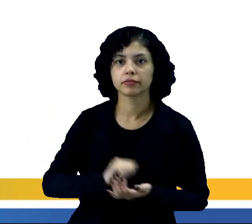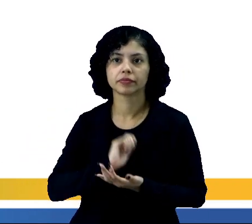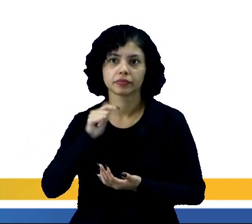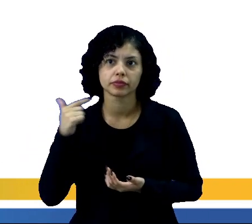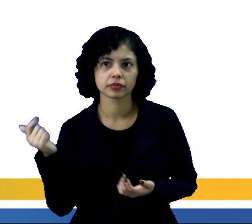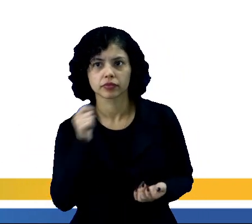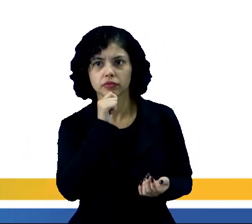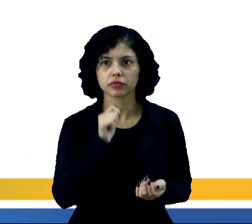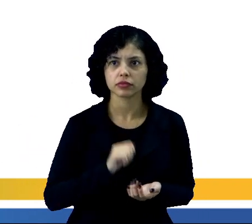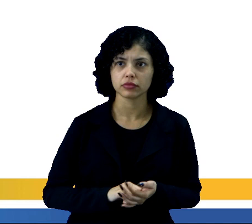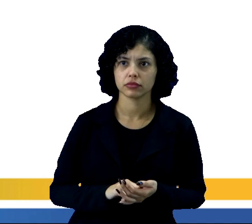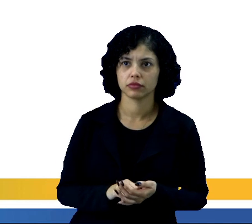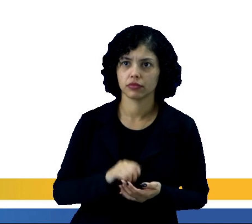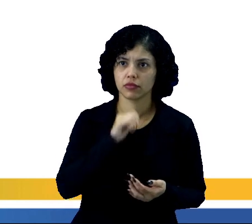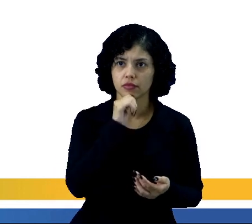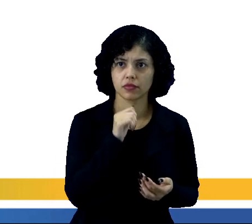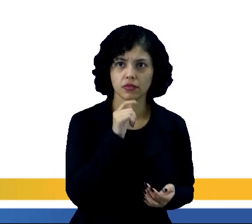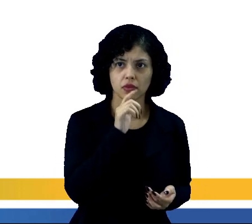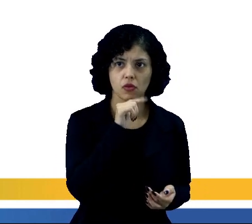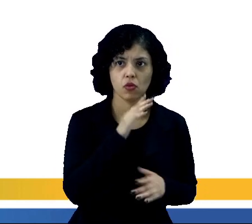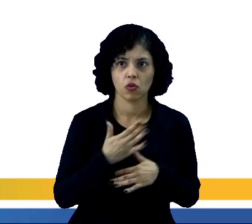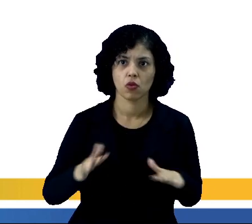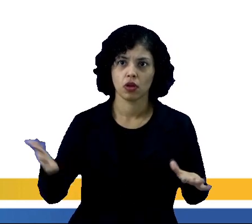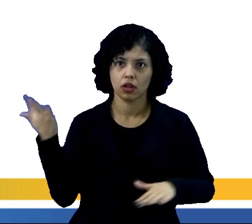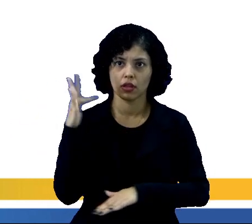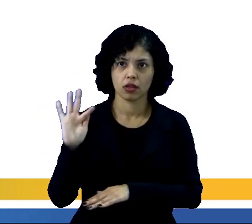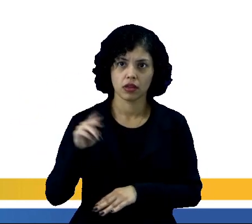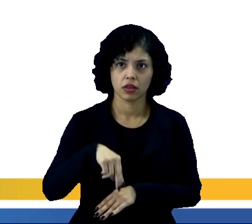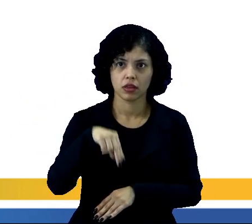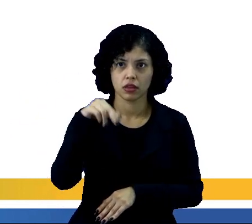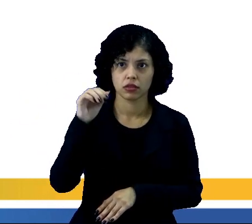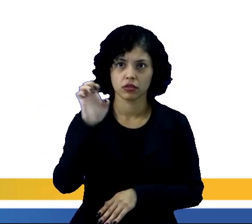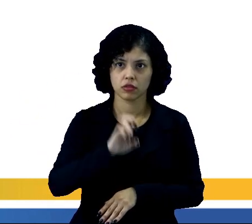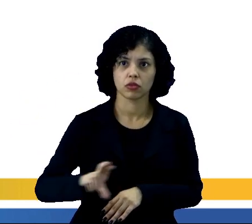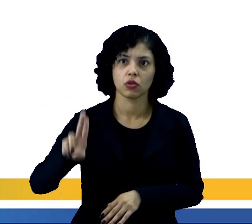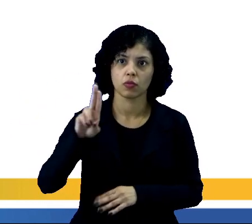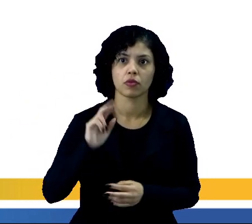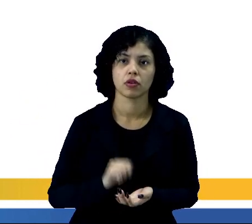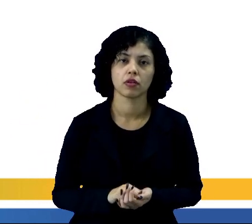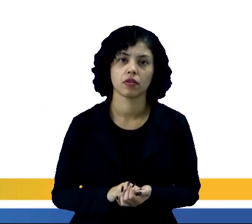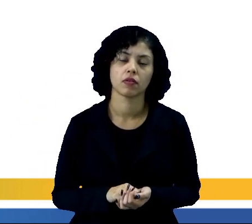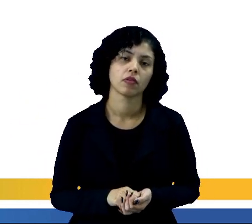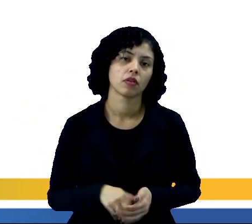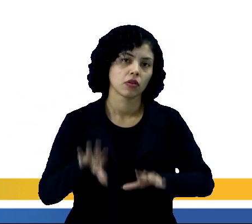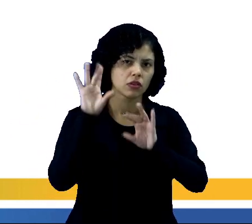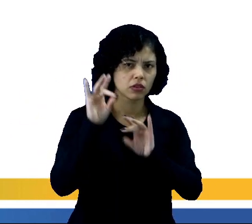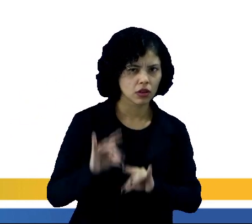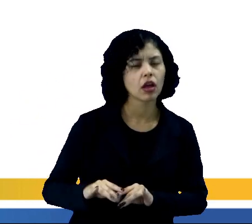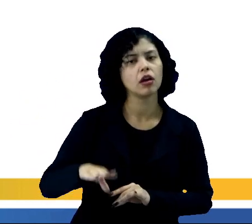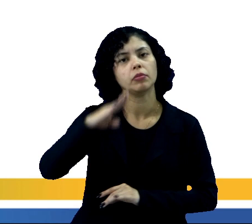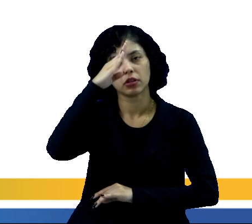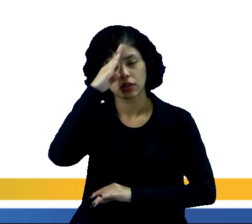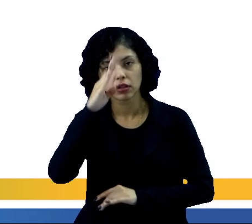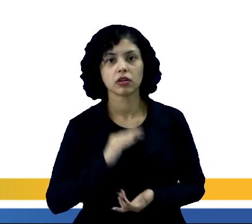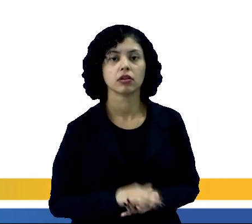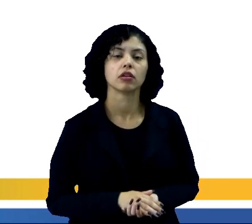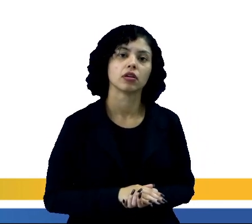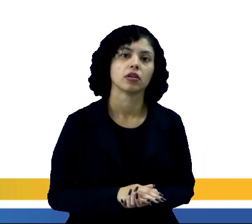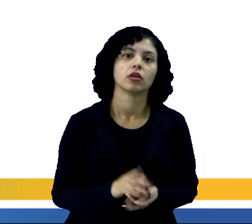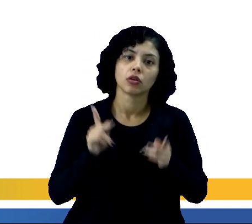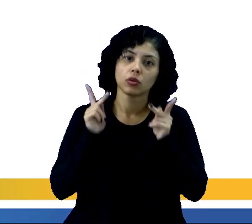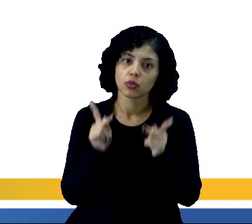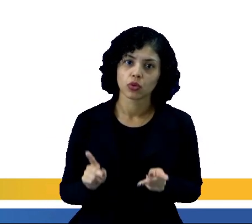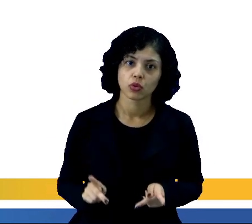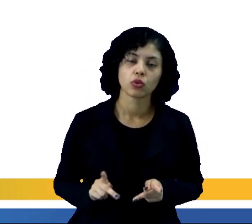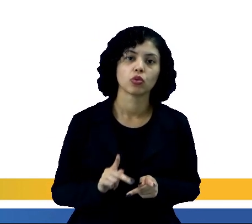Mancha, né, ali no prelúdio, ali, né, no Mar da França, no norte da Europa. É uma tática militar, né, onde o Hitler posiciona